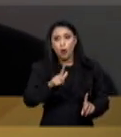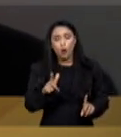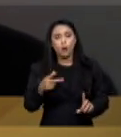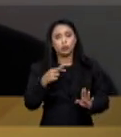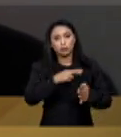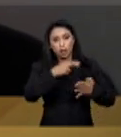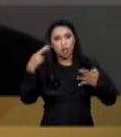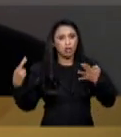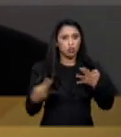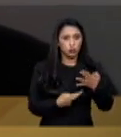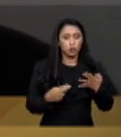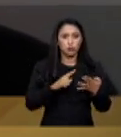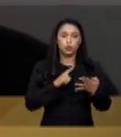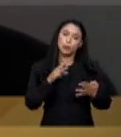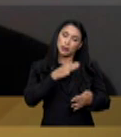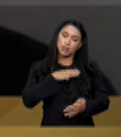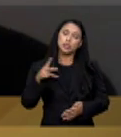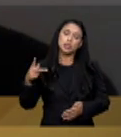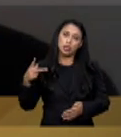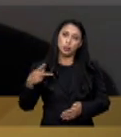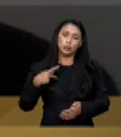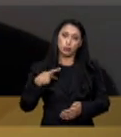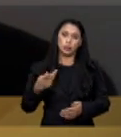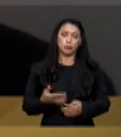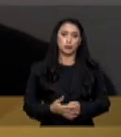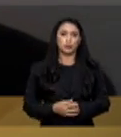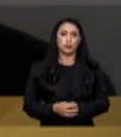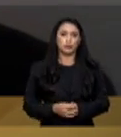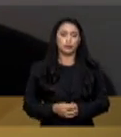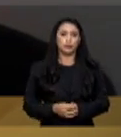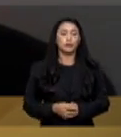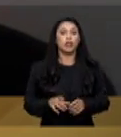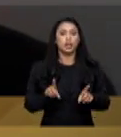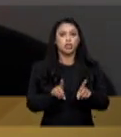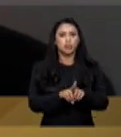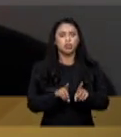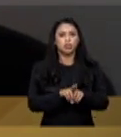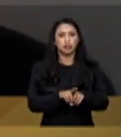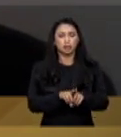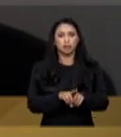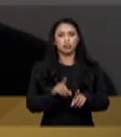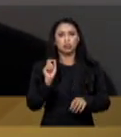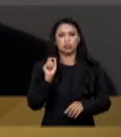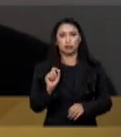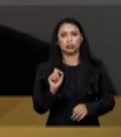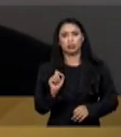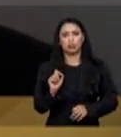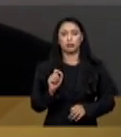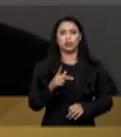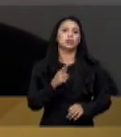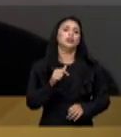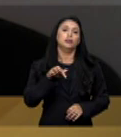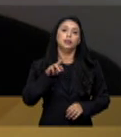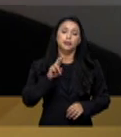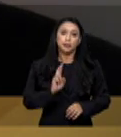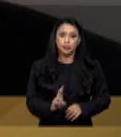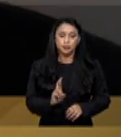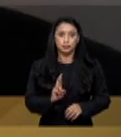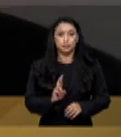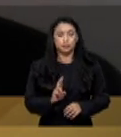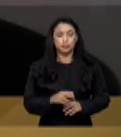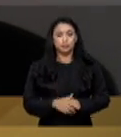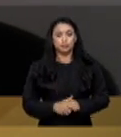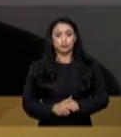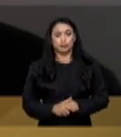por parte do Ministério Público Federal. Afirma ainda nas contrarrazões a PGR que,